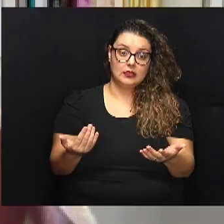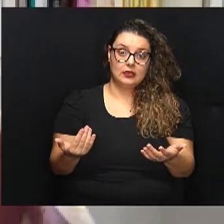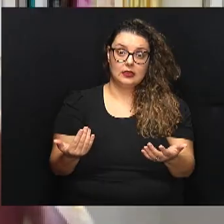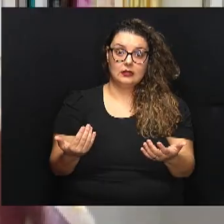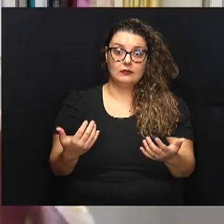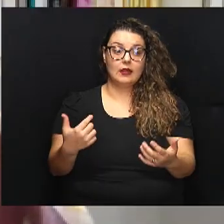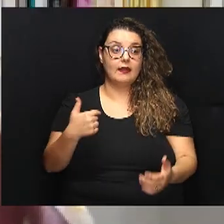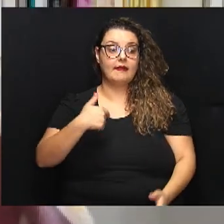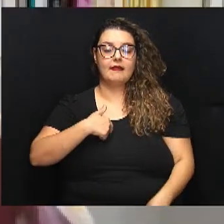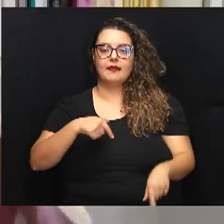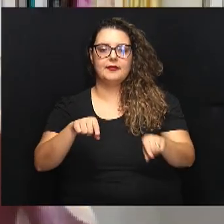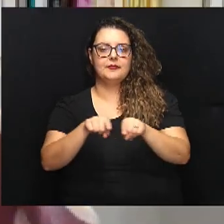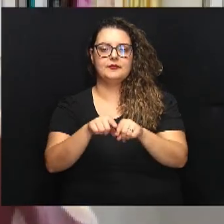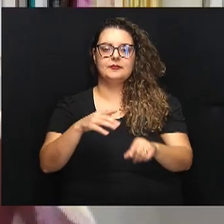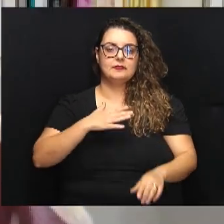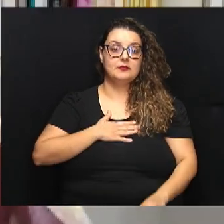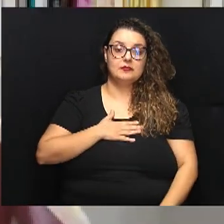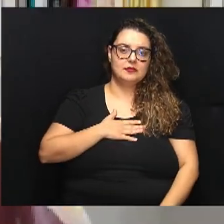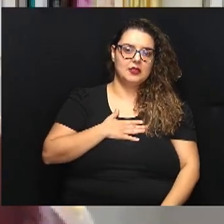eu também vou ter